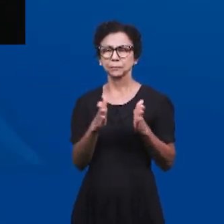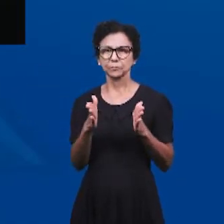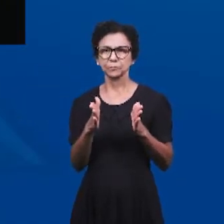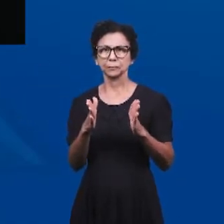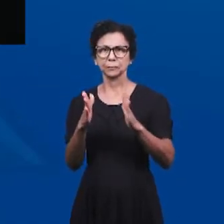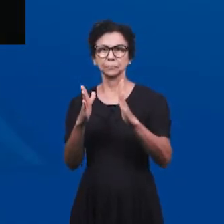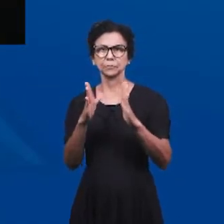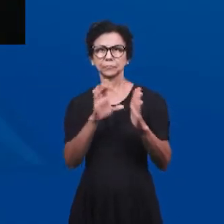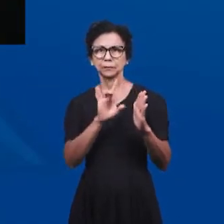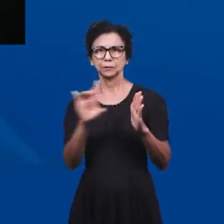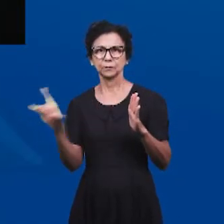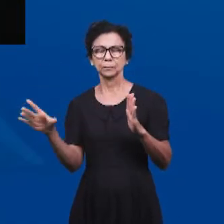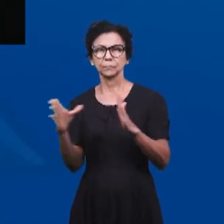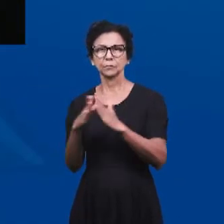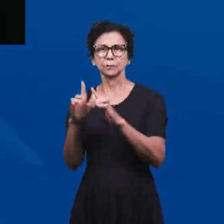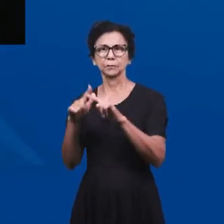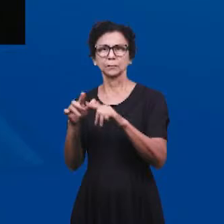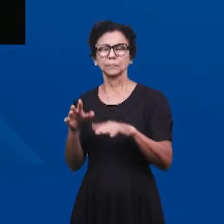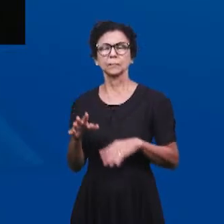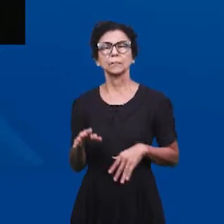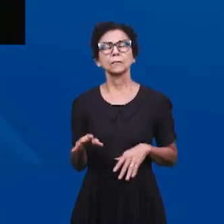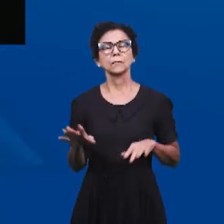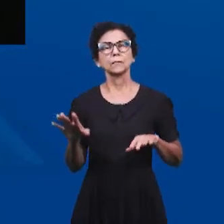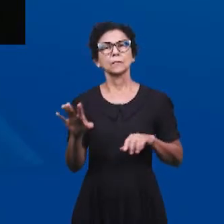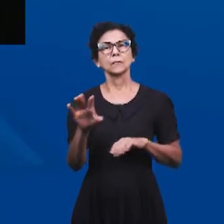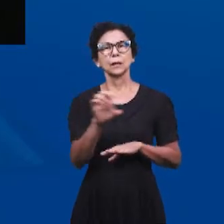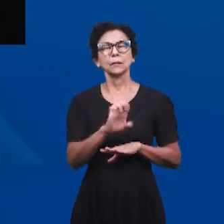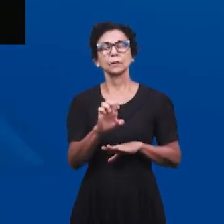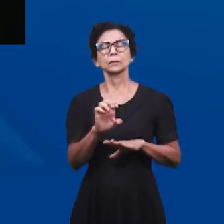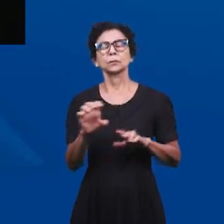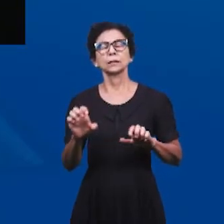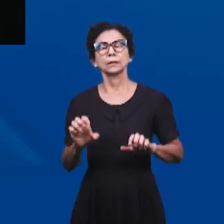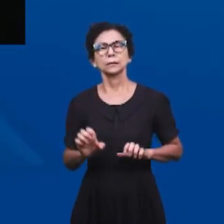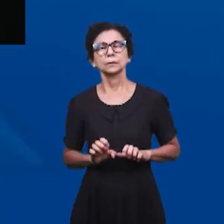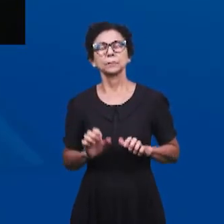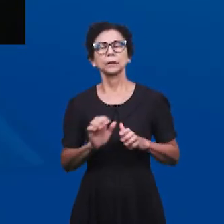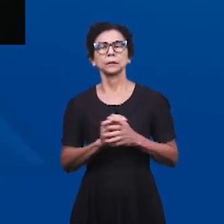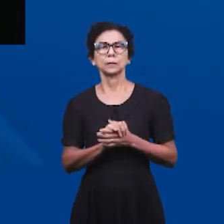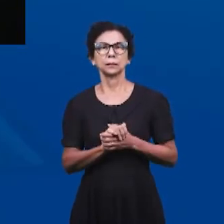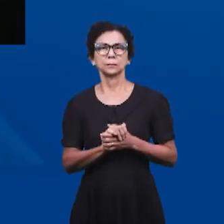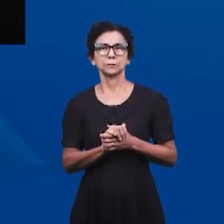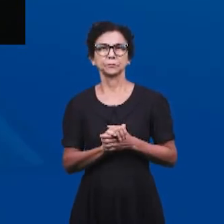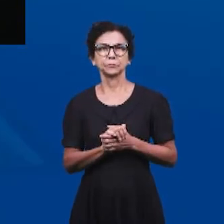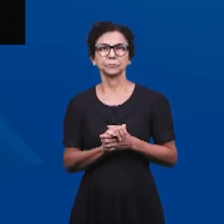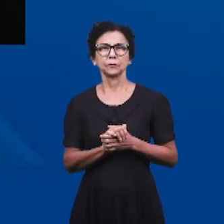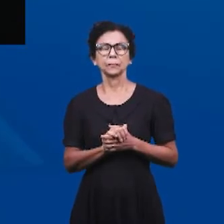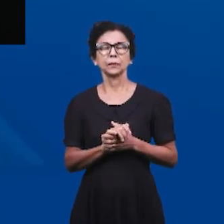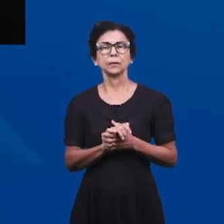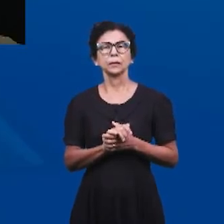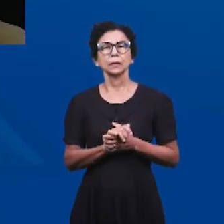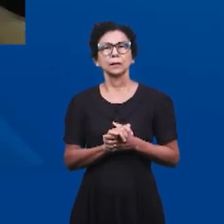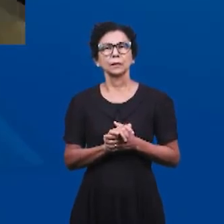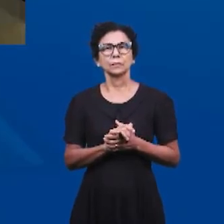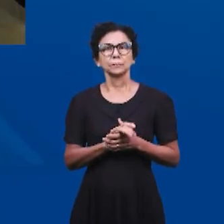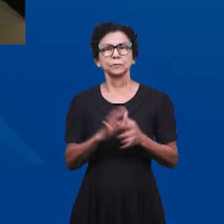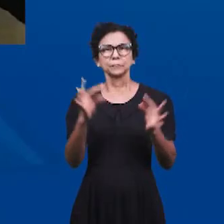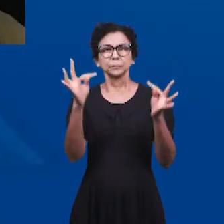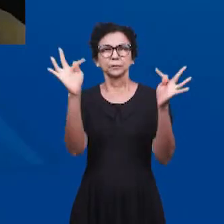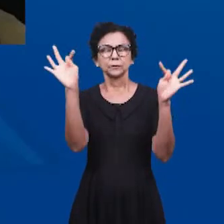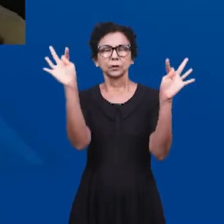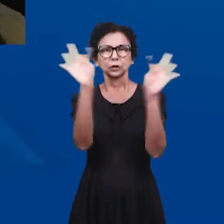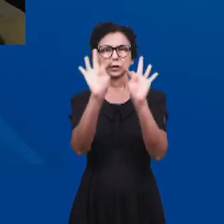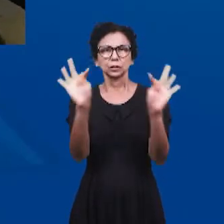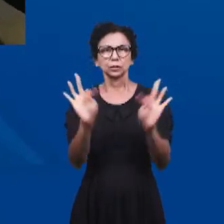igreja, Éfeso, Esmirna, Pérgamo, Tiatira, Sardes, Filadélfia e Laodiceia, em todo esse